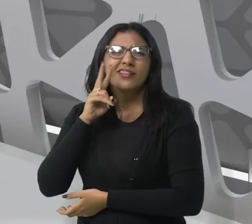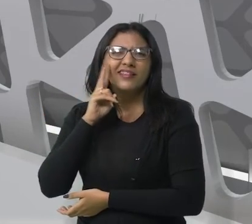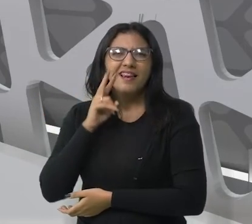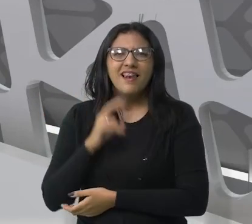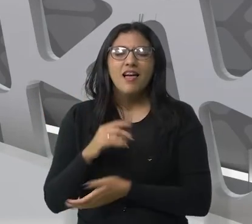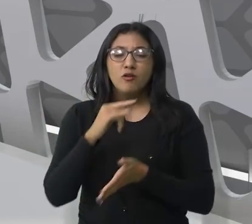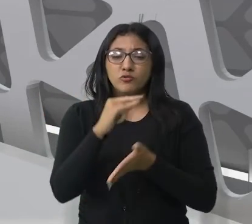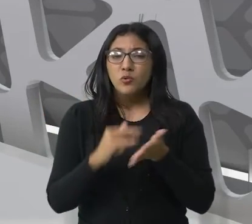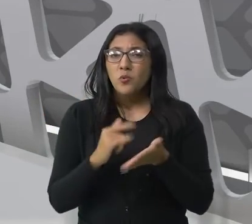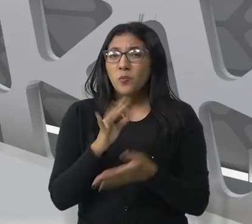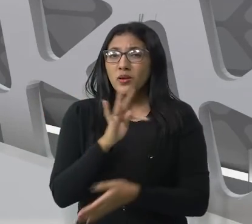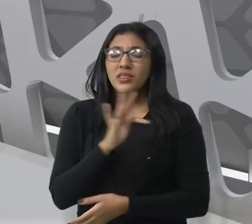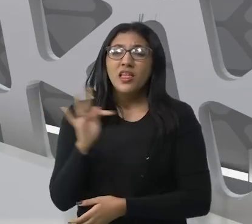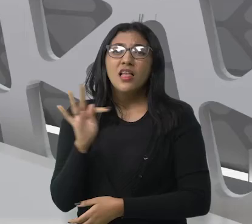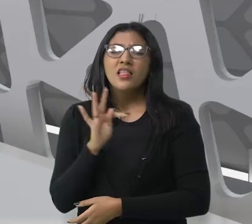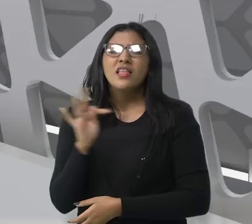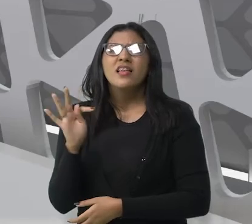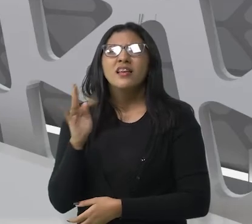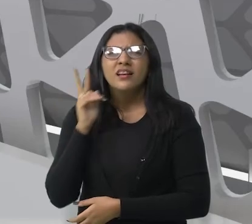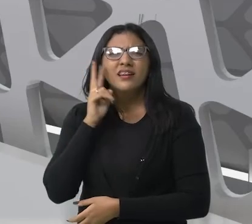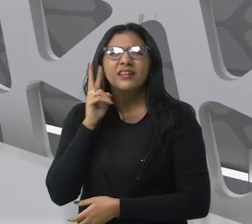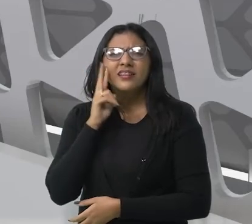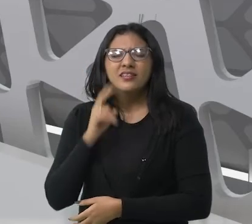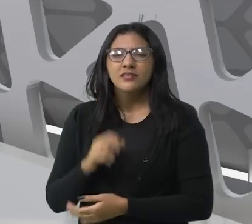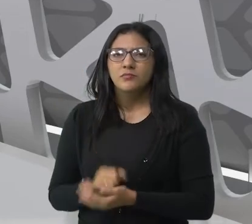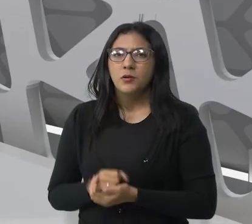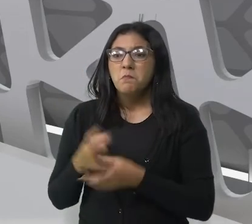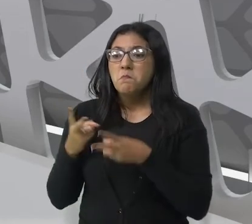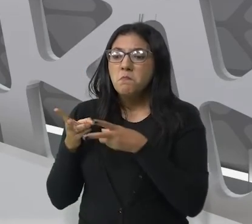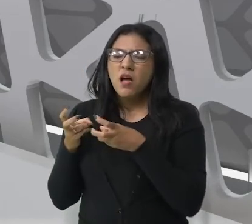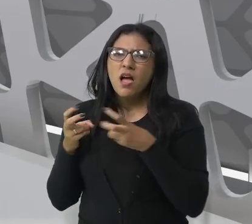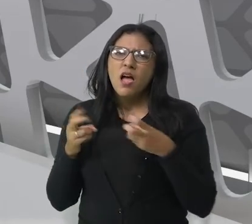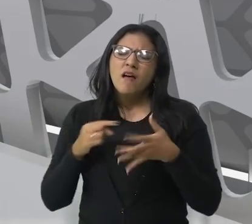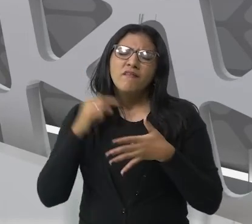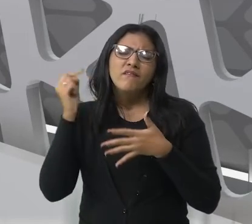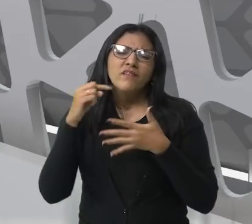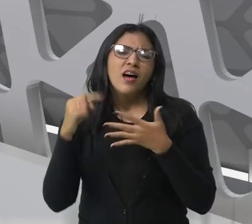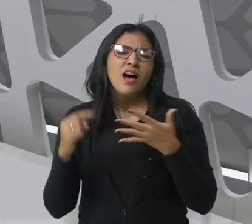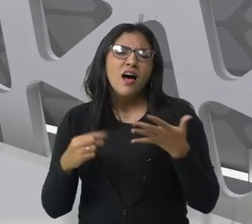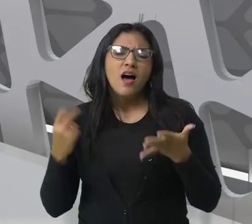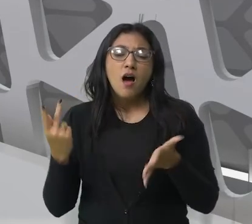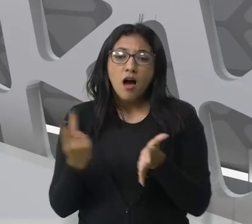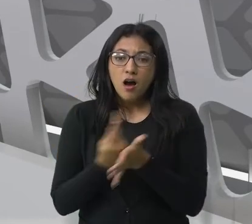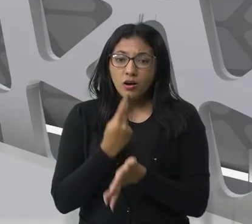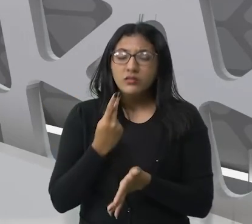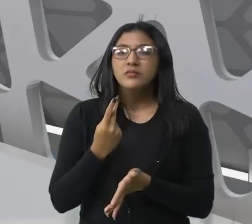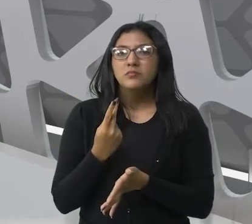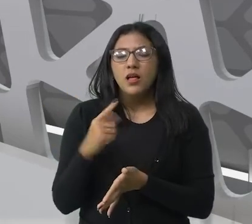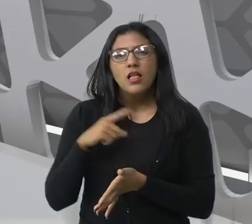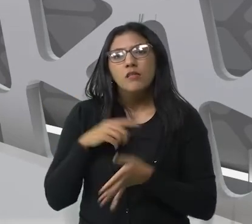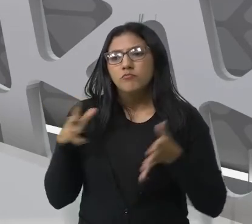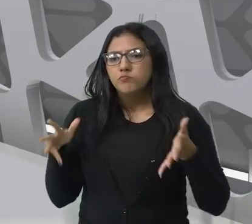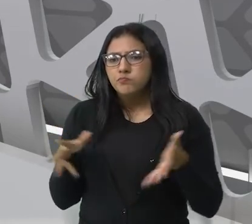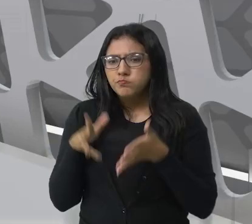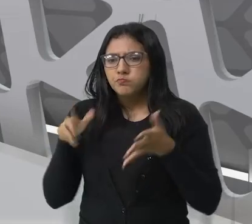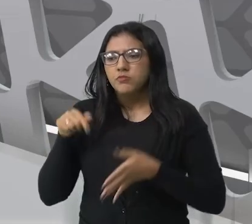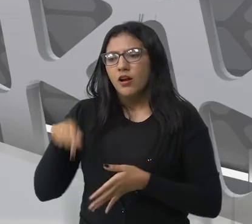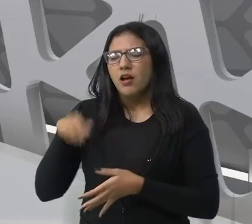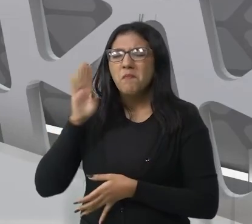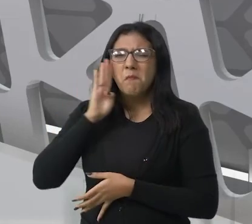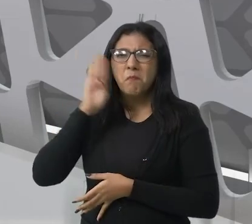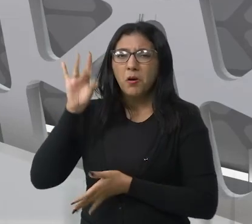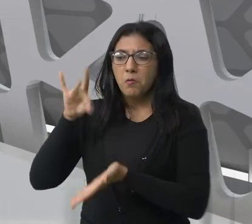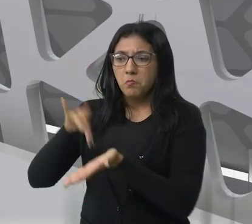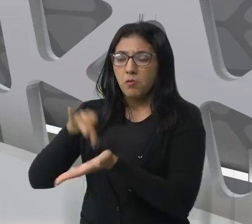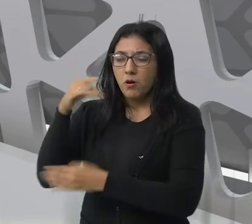de Tordesilhas. A gente vai verificar que tudo isso, né, acabou ajudando. Então, os bandeirantes, eles foram um dos principais fatores